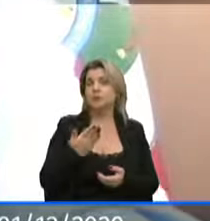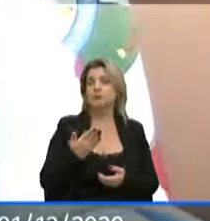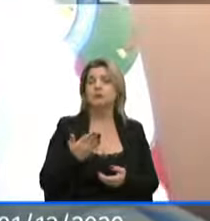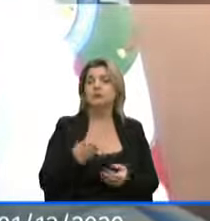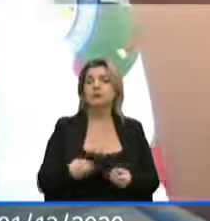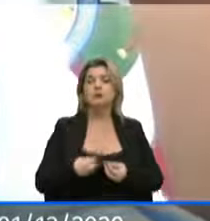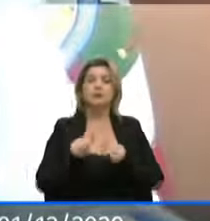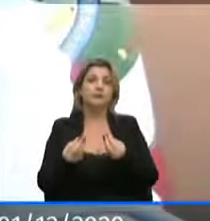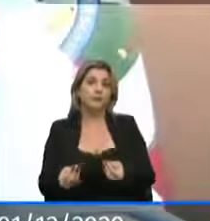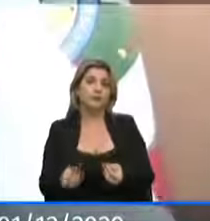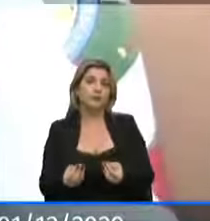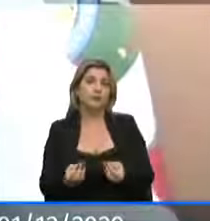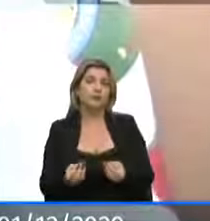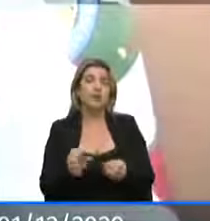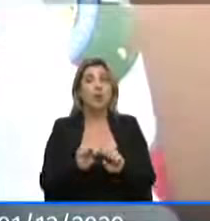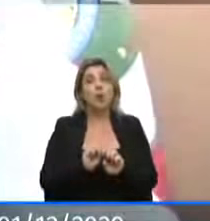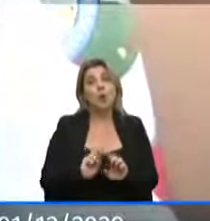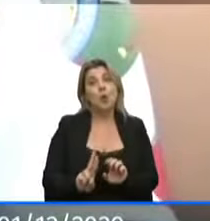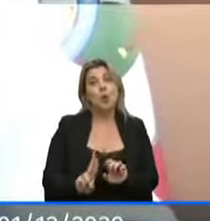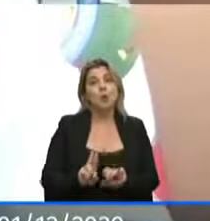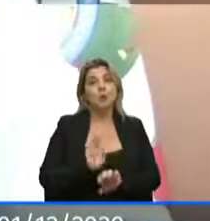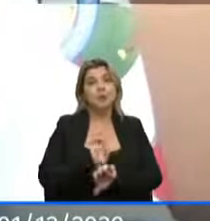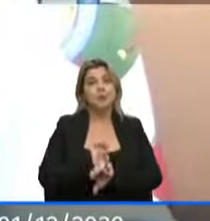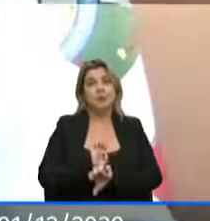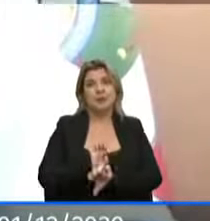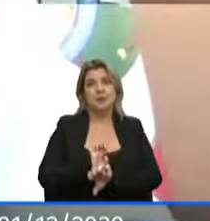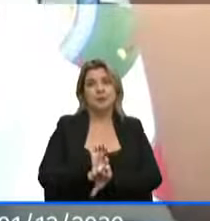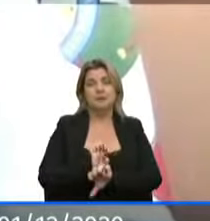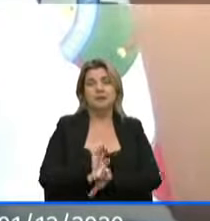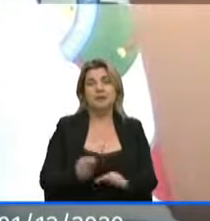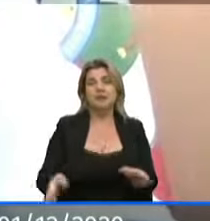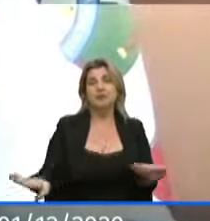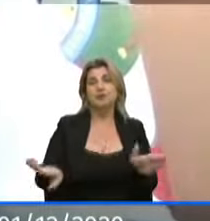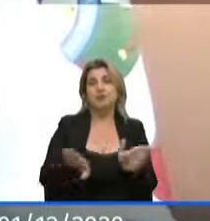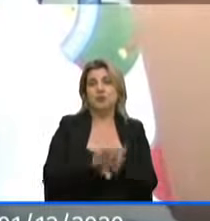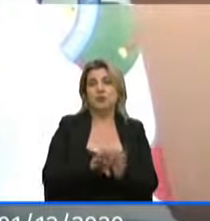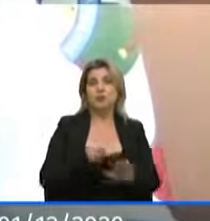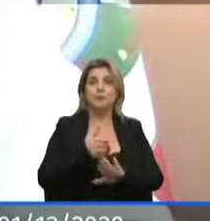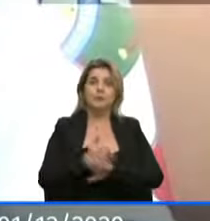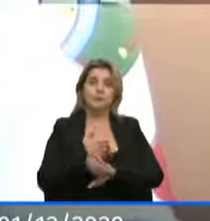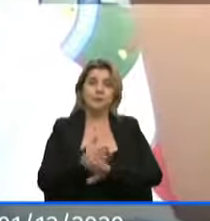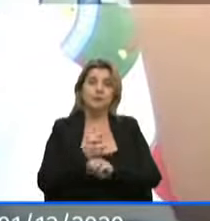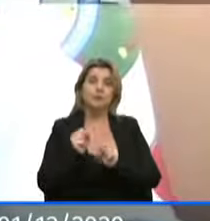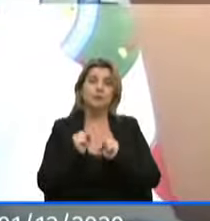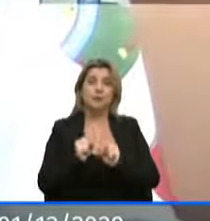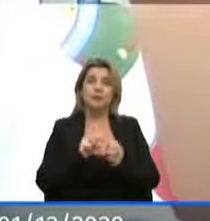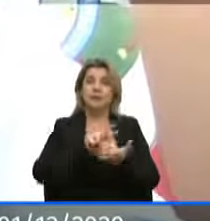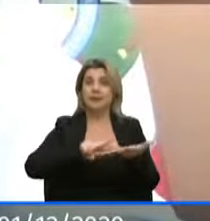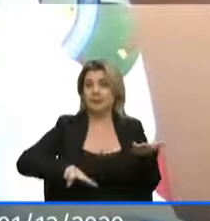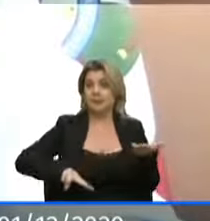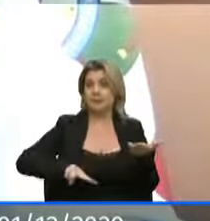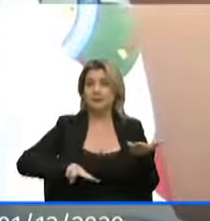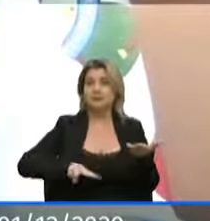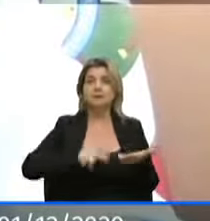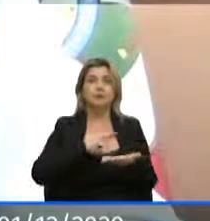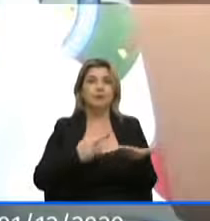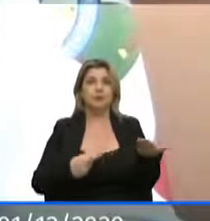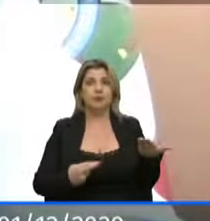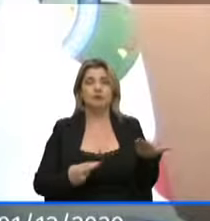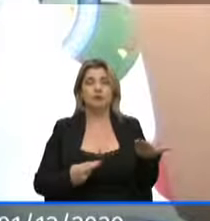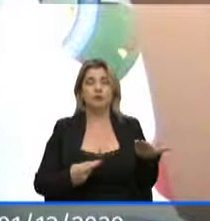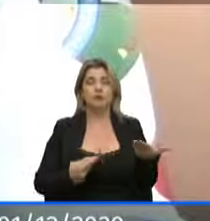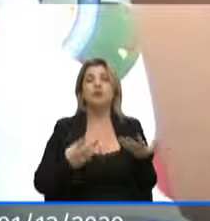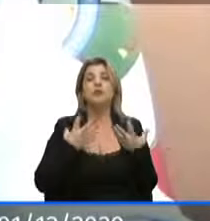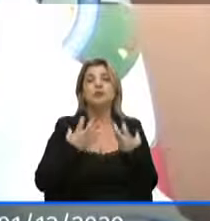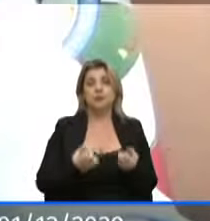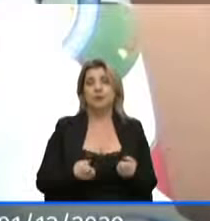redistribua ou espere que ele venha até a comissão participar da mesma para poder ler o parecer. Eu realmente concordo com